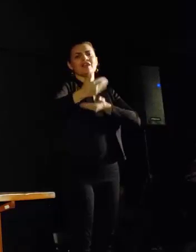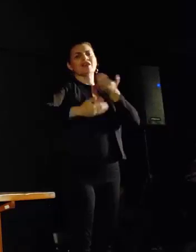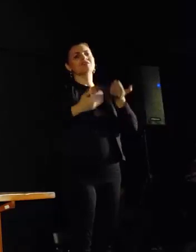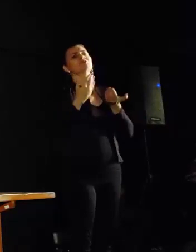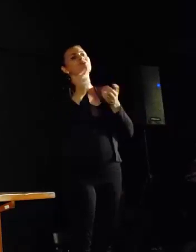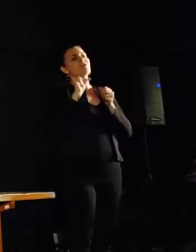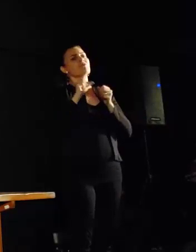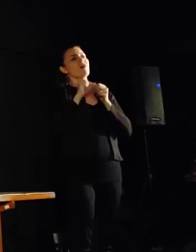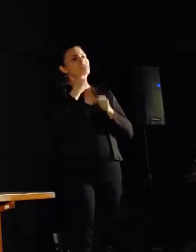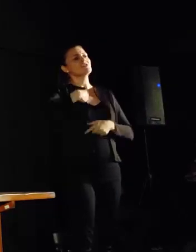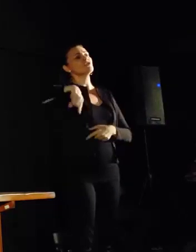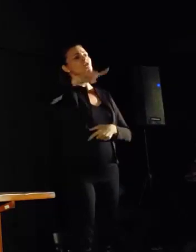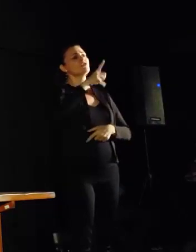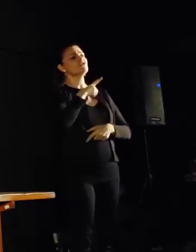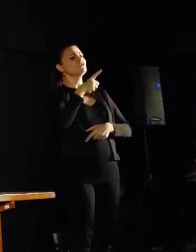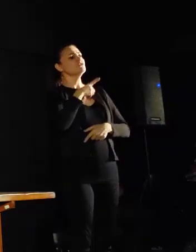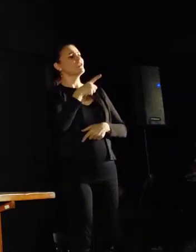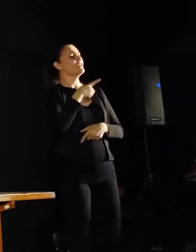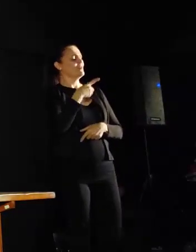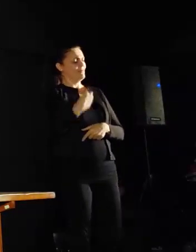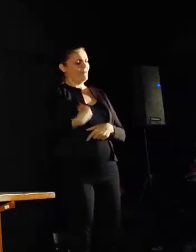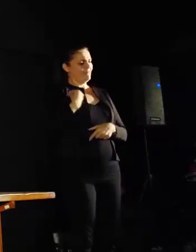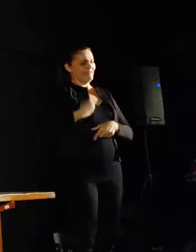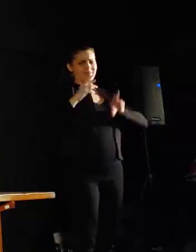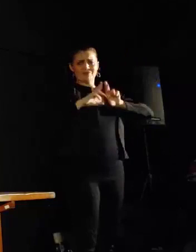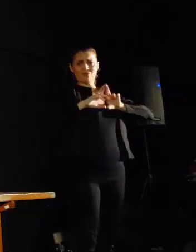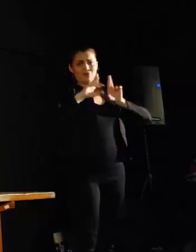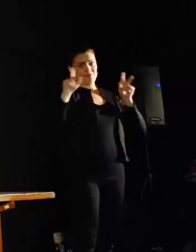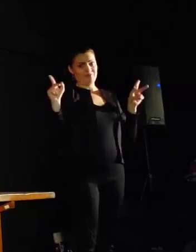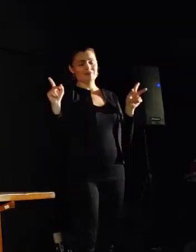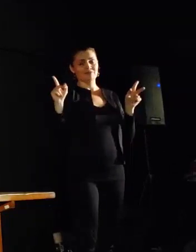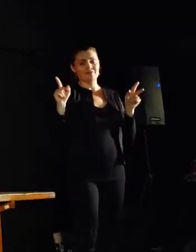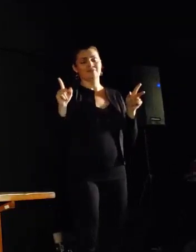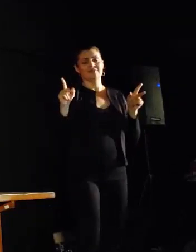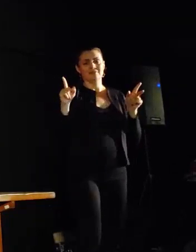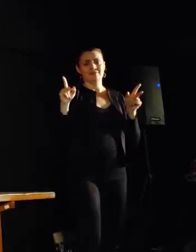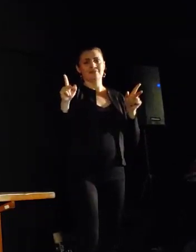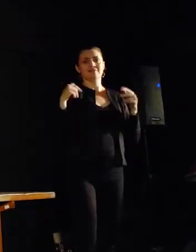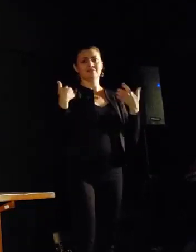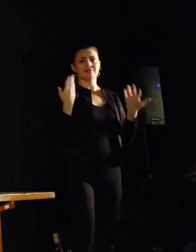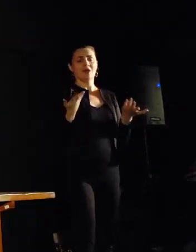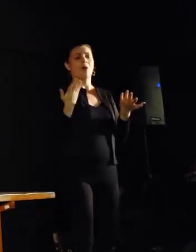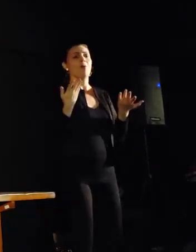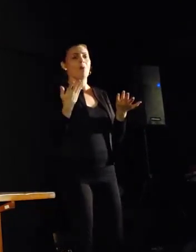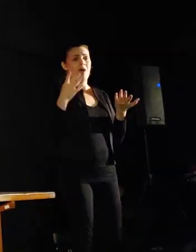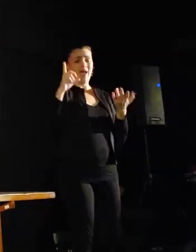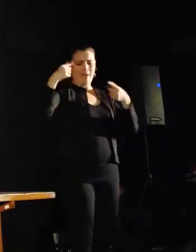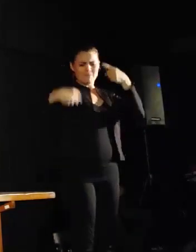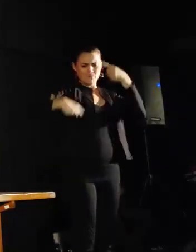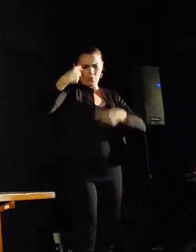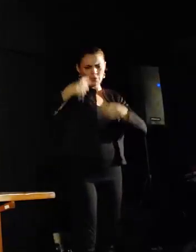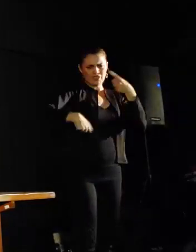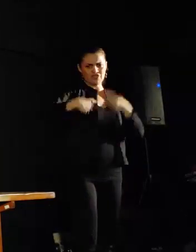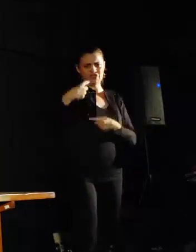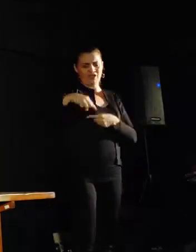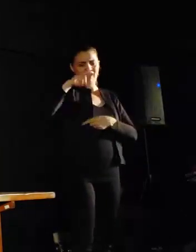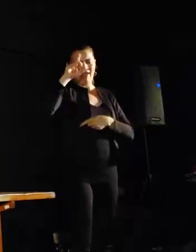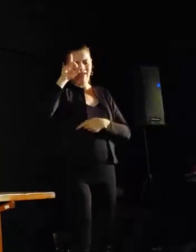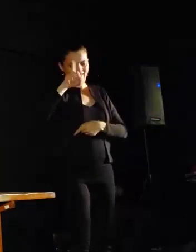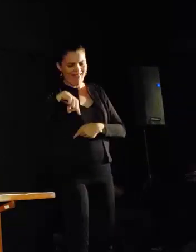um embate sobre formas de vida muito distintas. Certo? Então, o terreno político é o terreno do polemos e é o terreno do